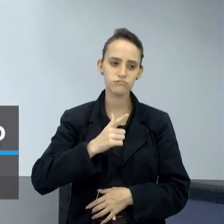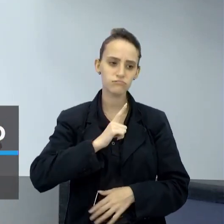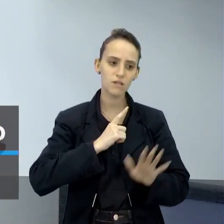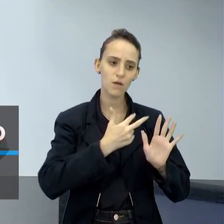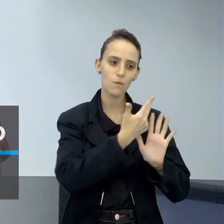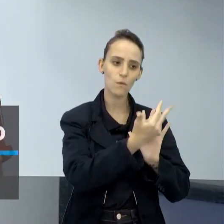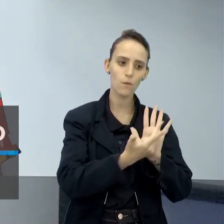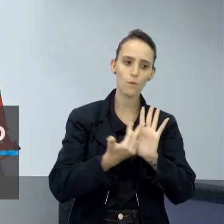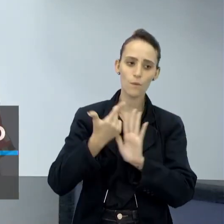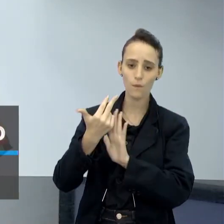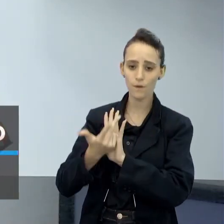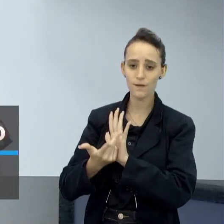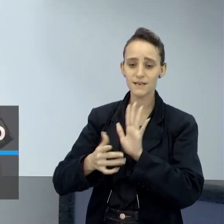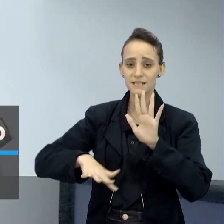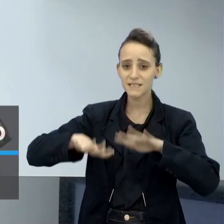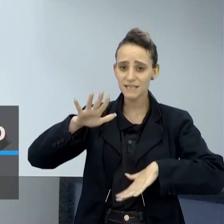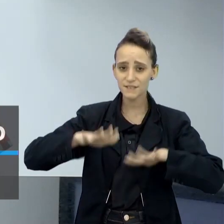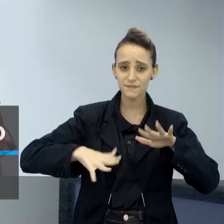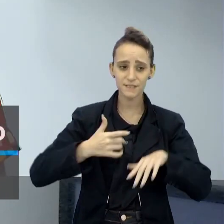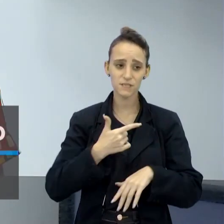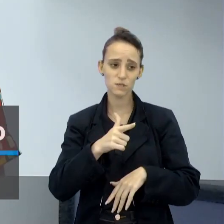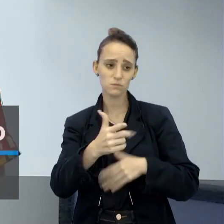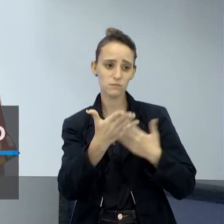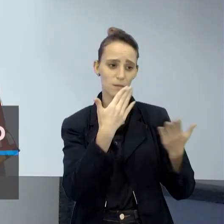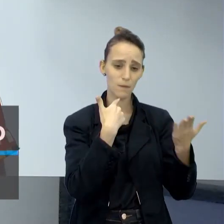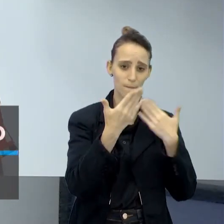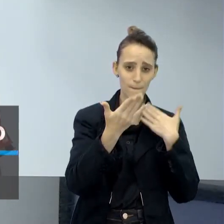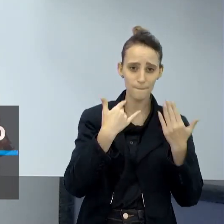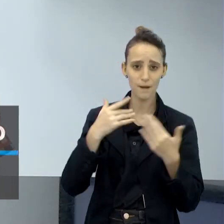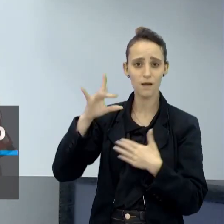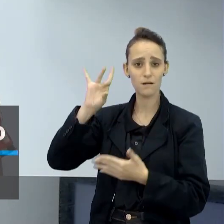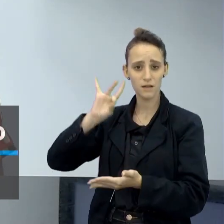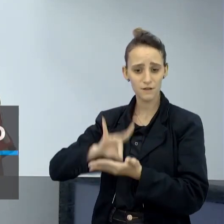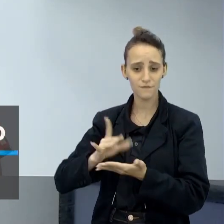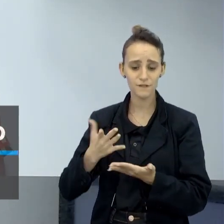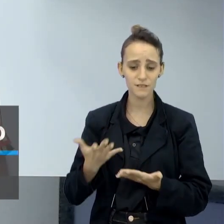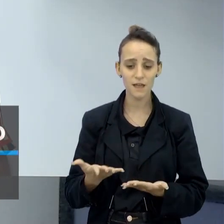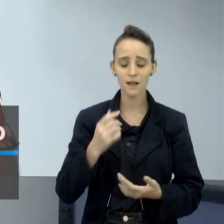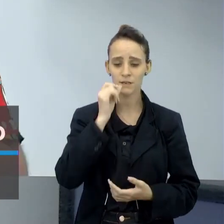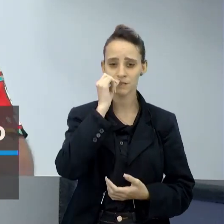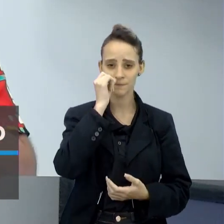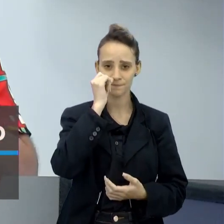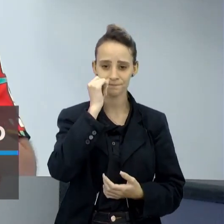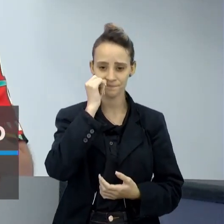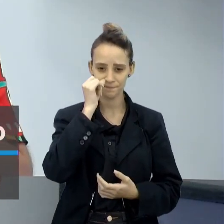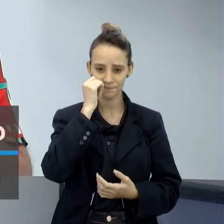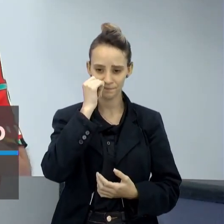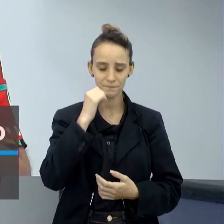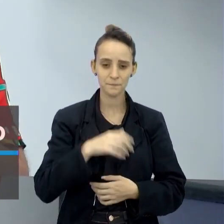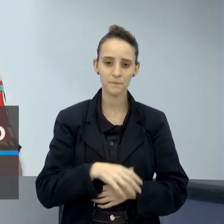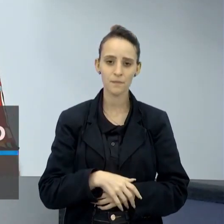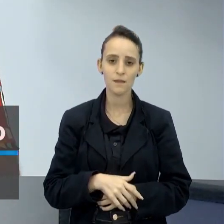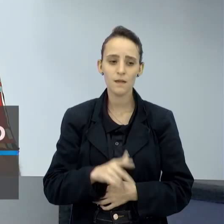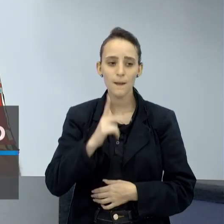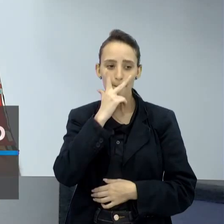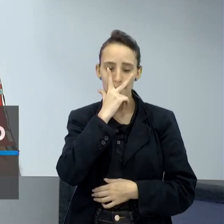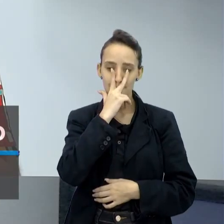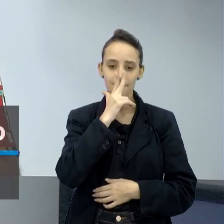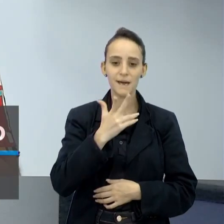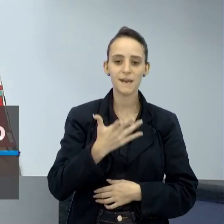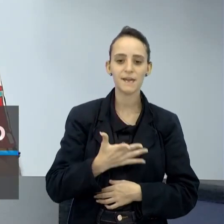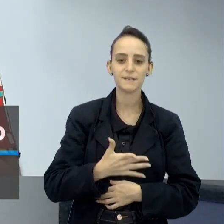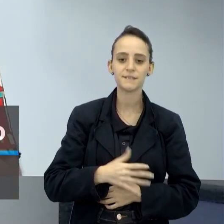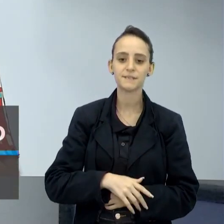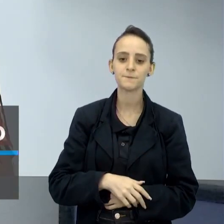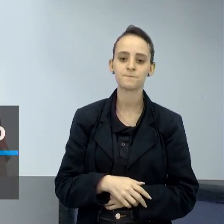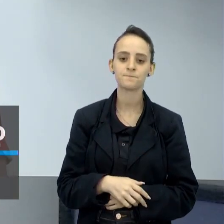e muitas vezes quando não há esse diálogo realmente que nós estamos construindo aqui, a gente acaba colocando tudo dentro